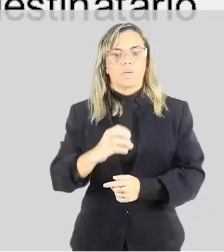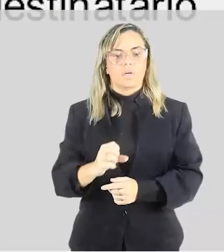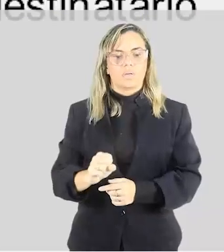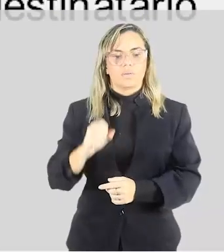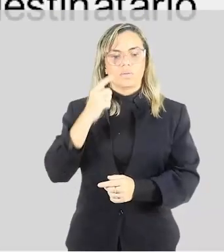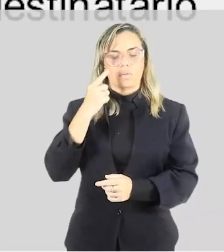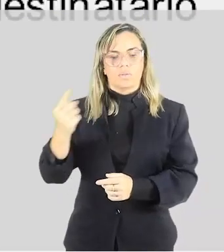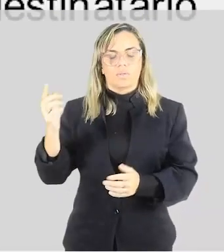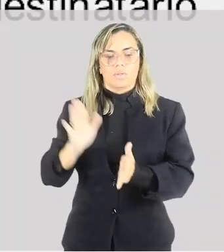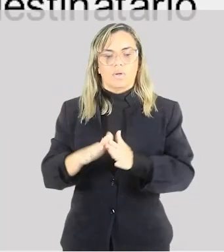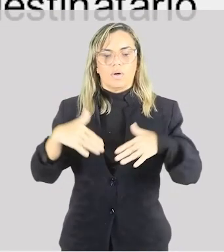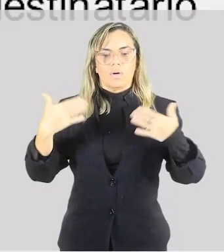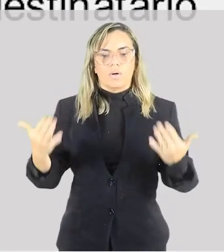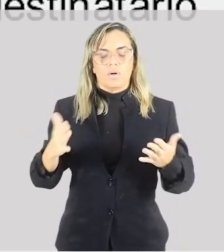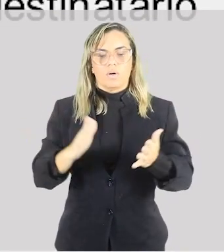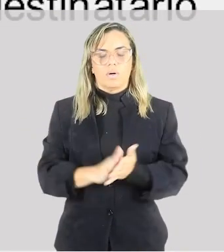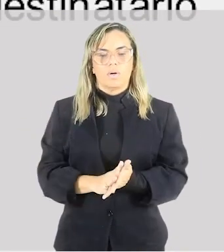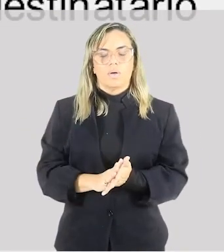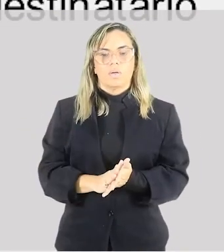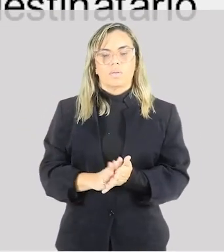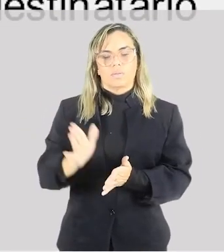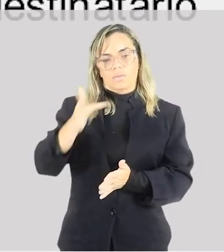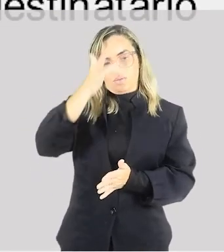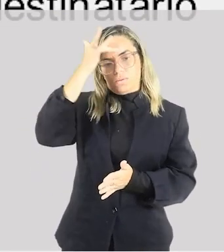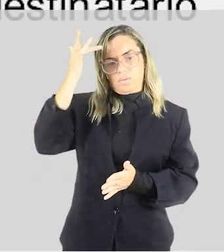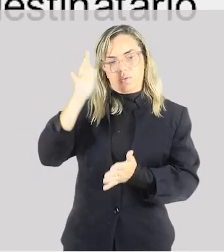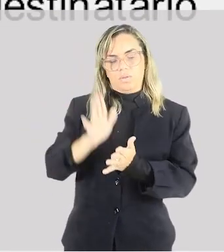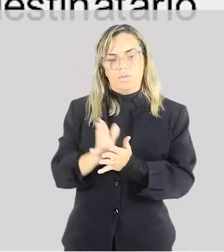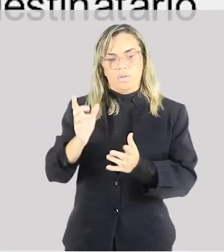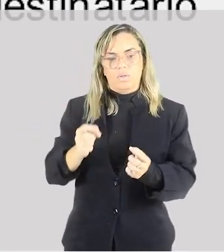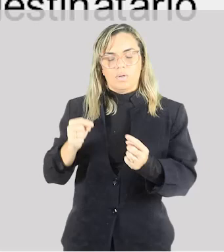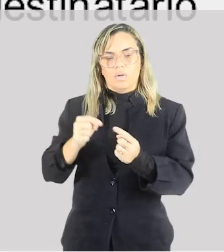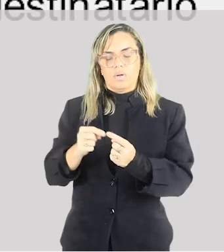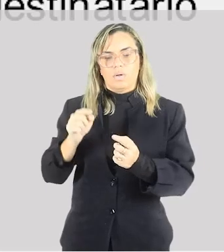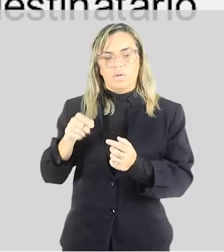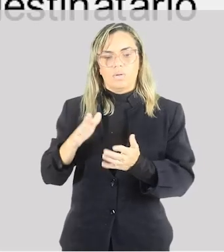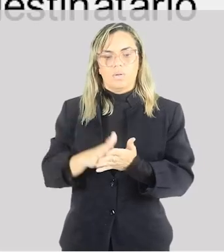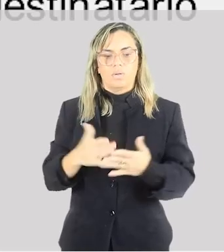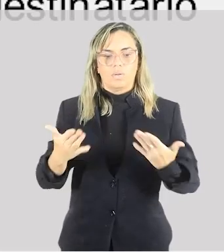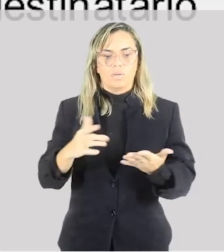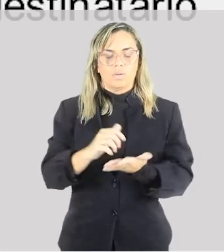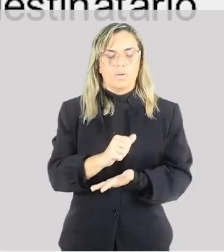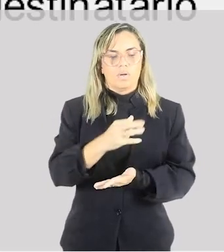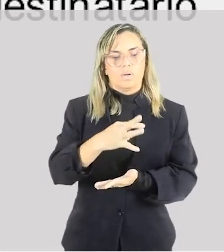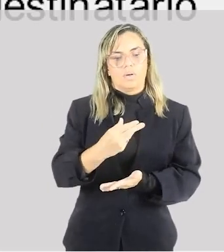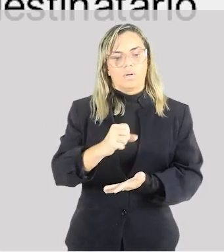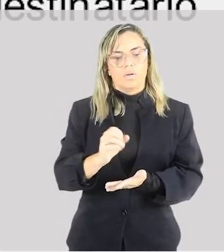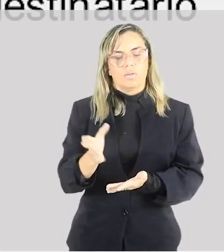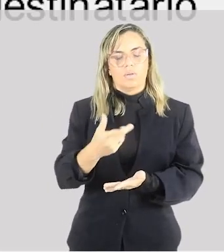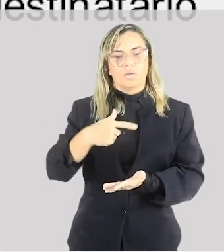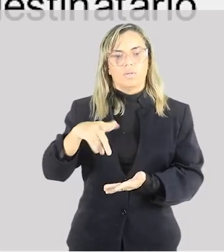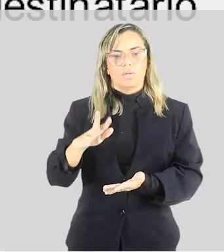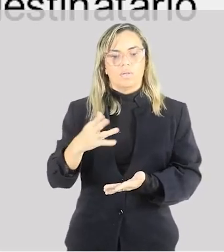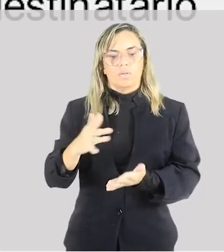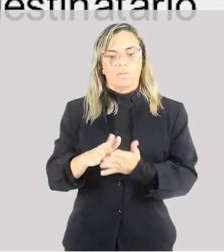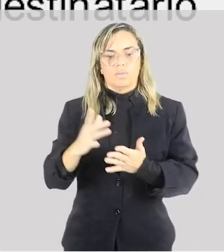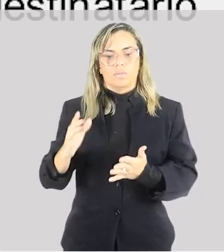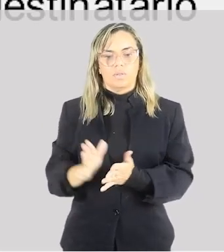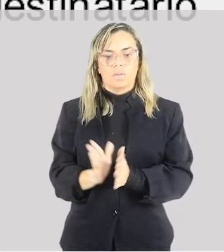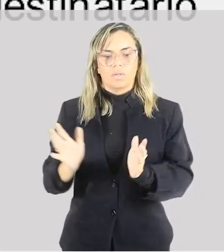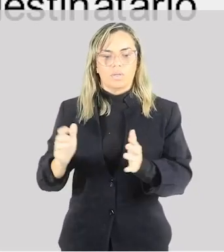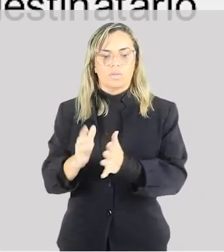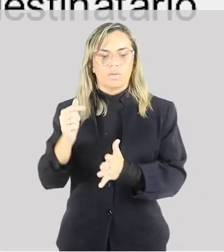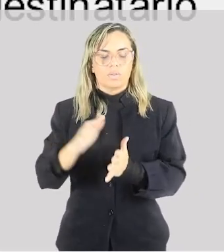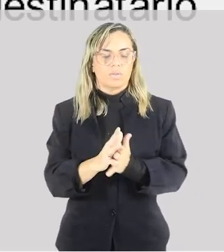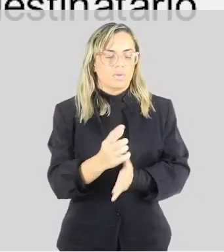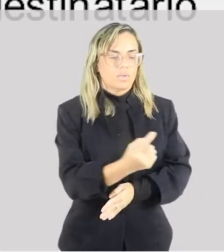Quanto aos destinatários do ato, nós temos aqui os atos gerais e os atos individuais. Aqui já é uma nova